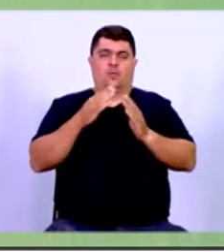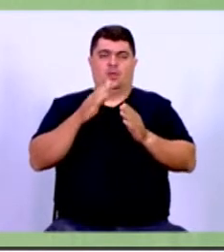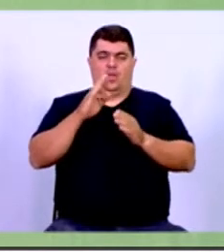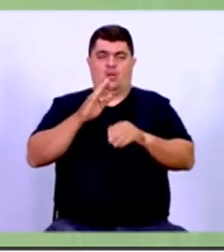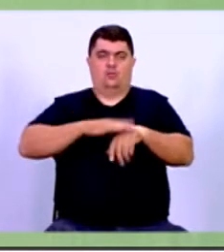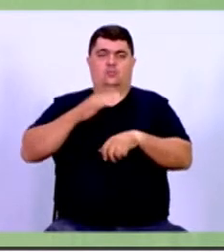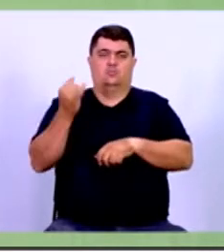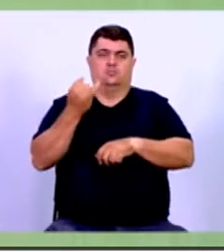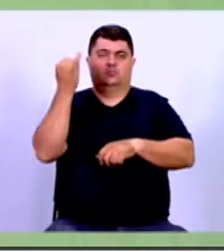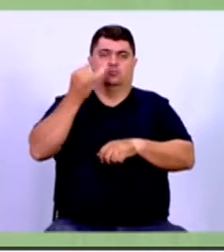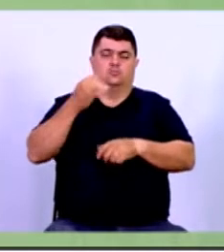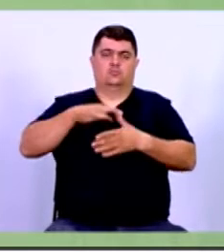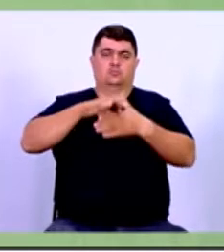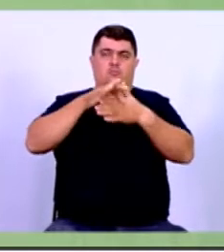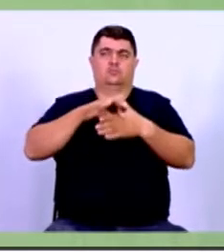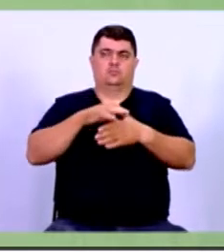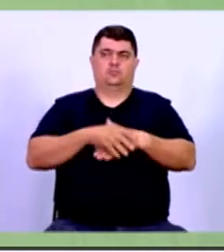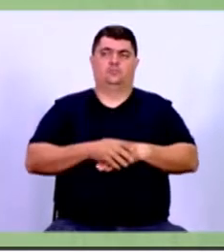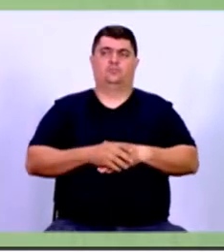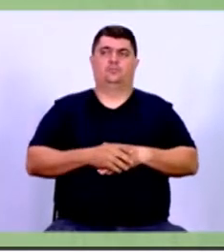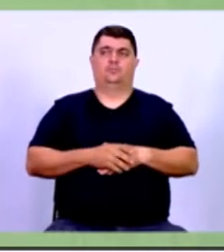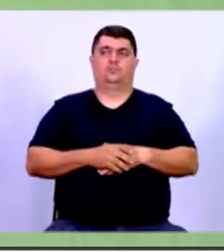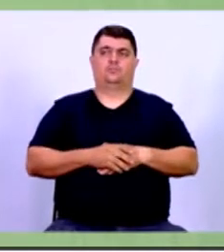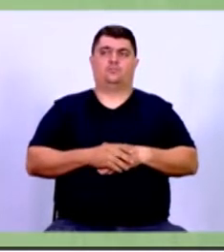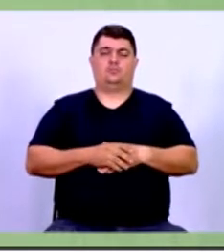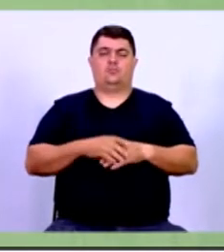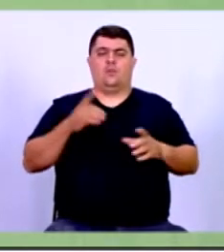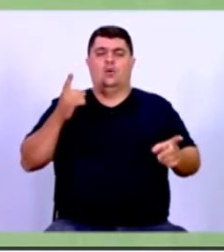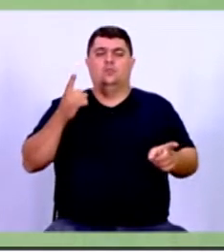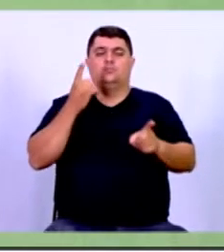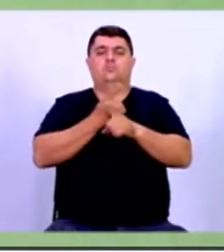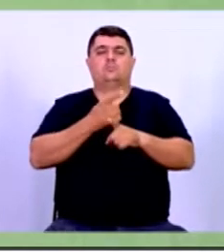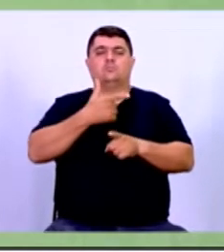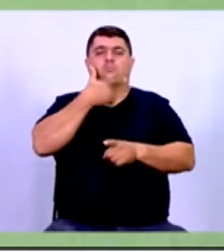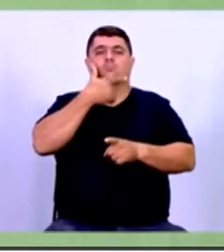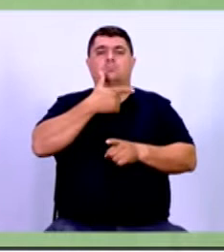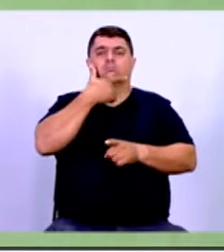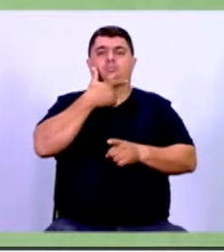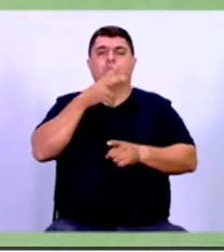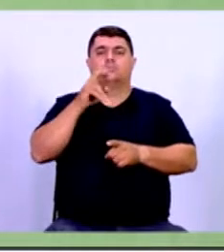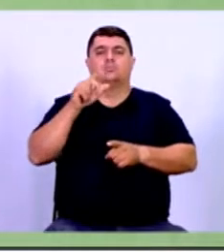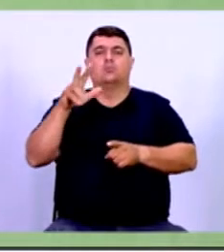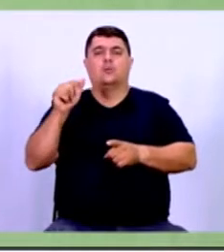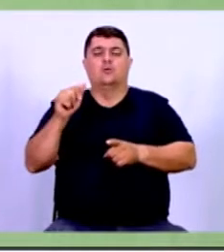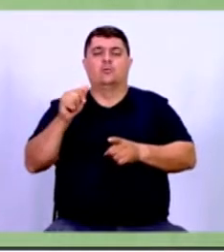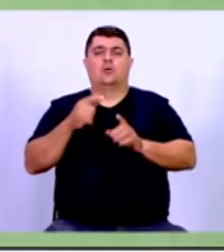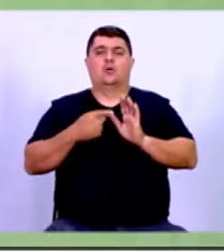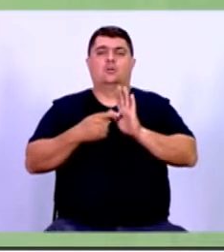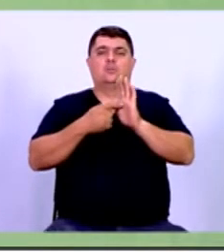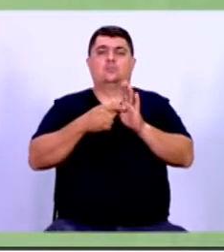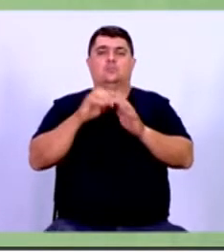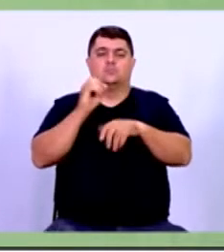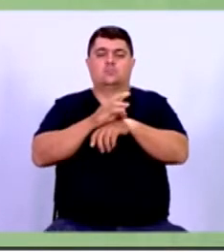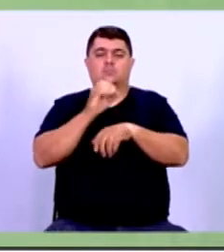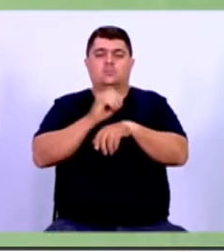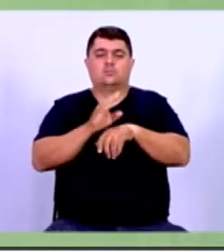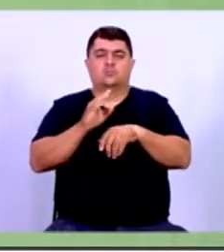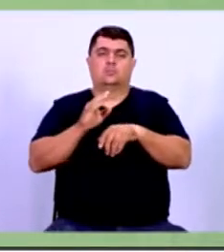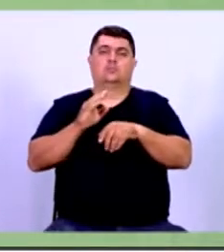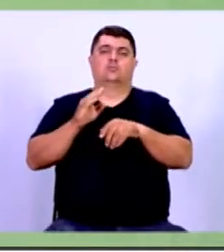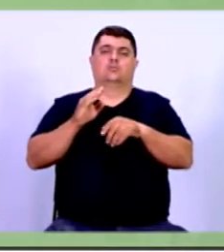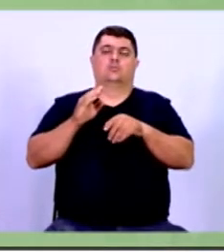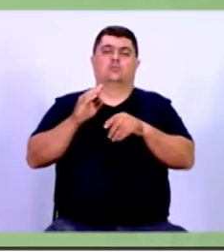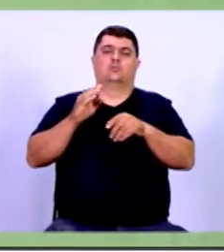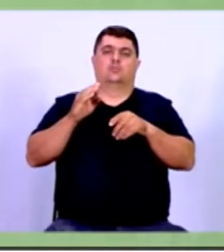integração tem como uma das principais responsabilidades. E localizar a vaga do estágio, indicar o professor orientador